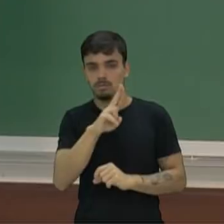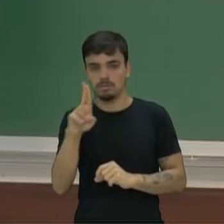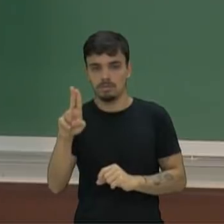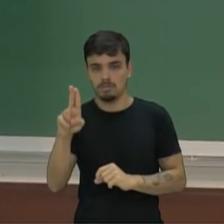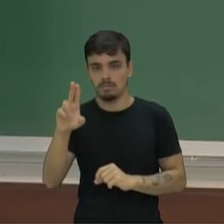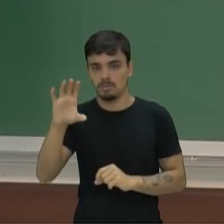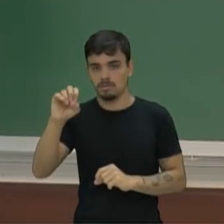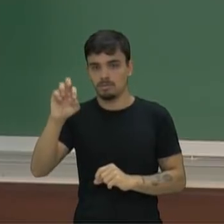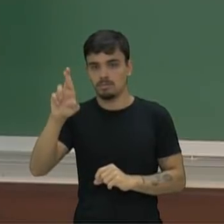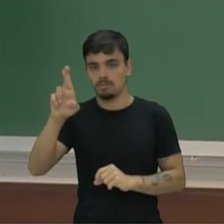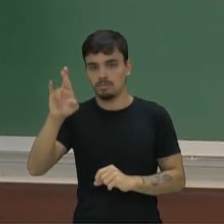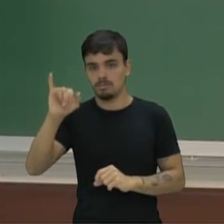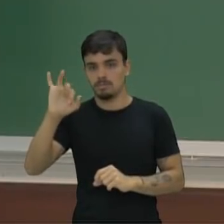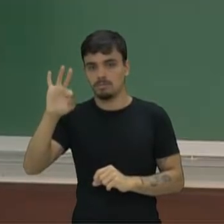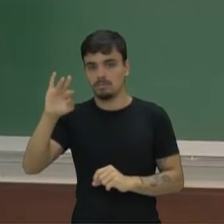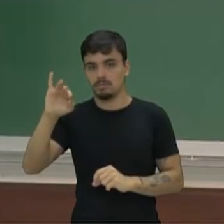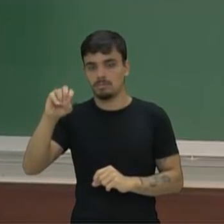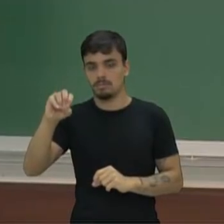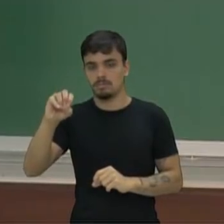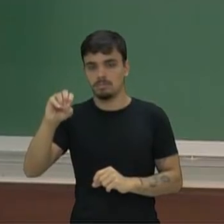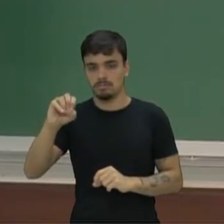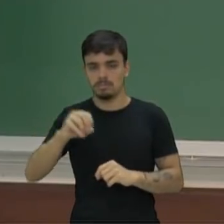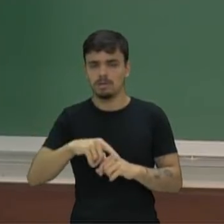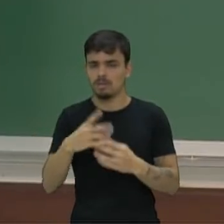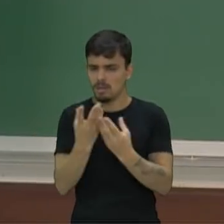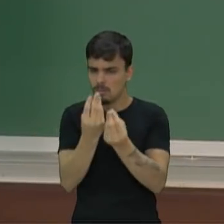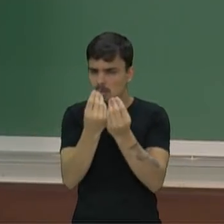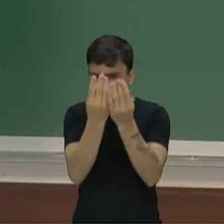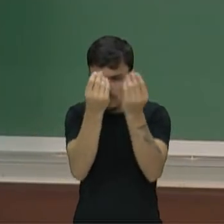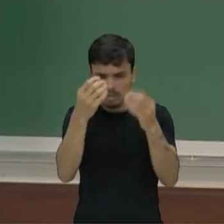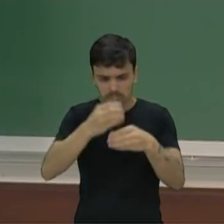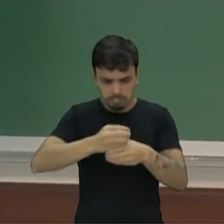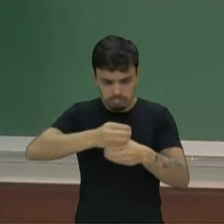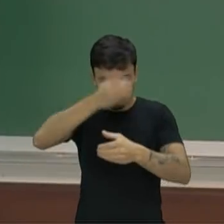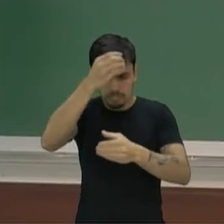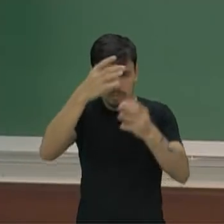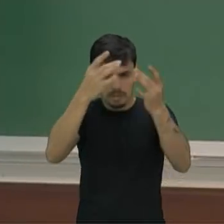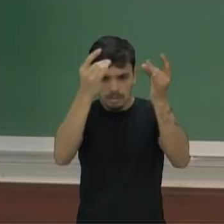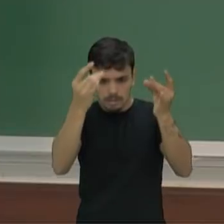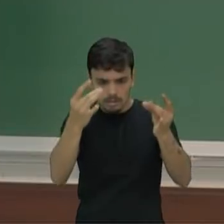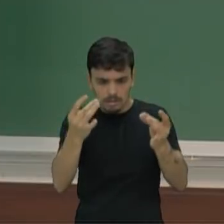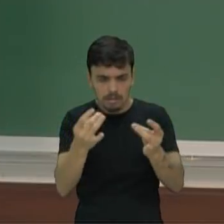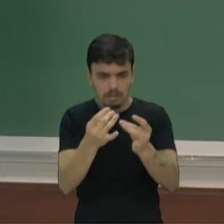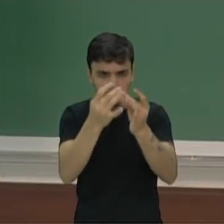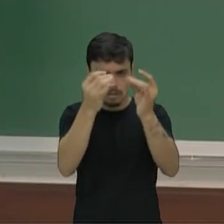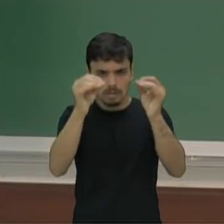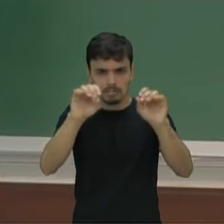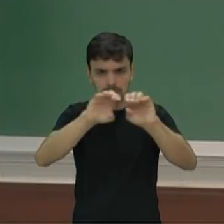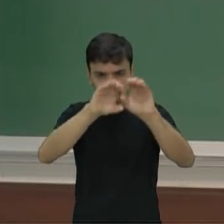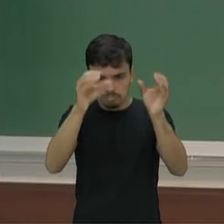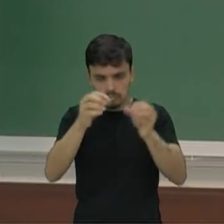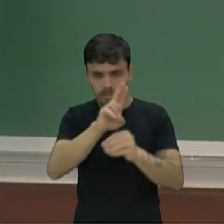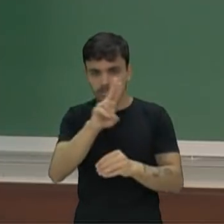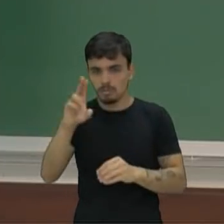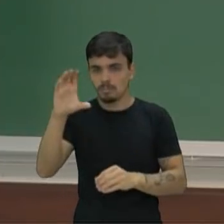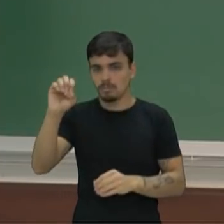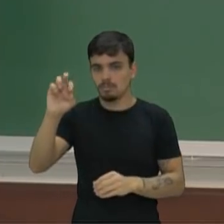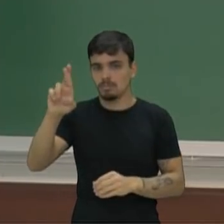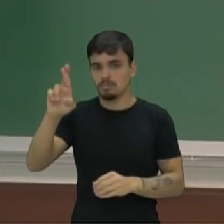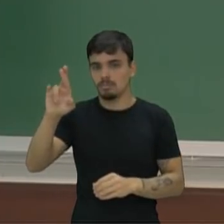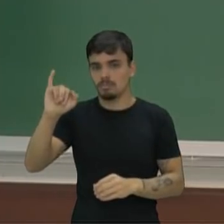usamos, ou com volutas, muito carregado, com várias decorações, utilizamos o termo